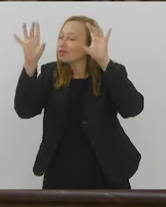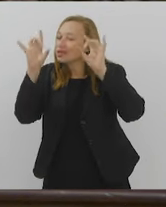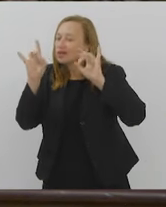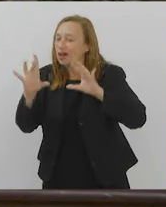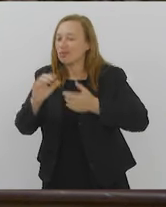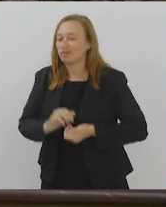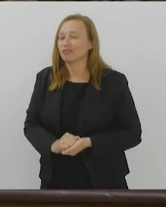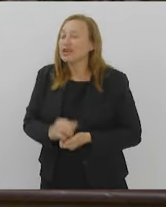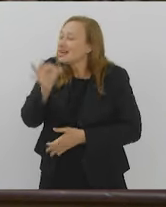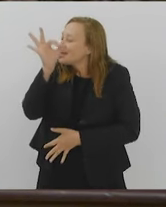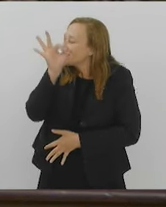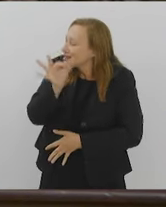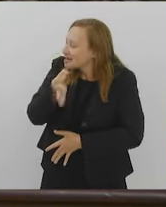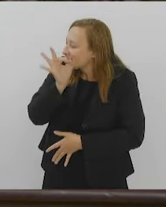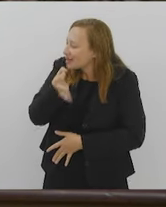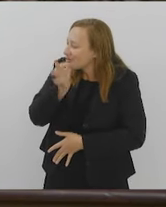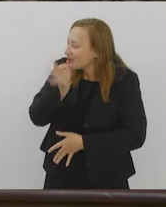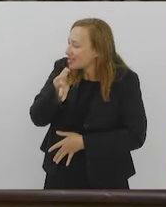que certamente